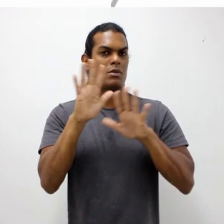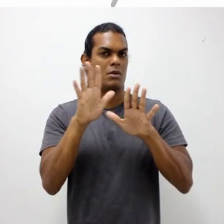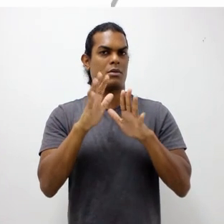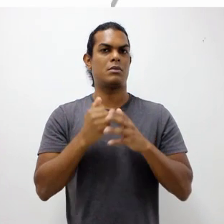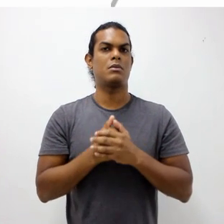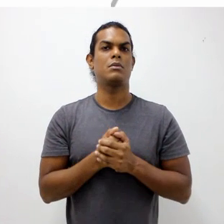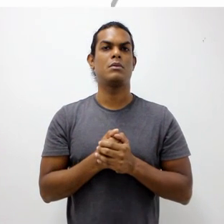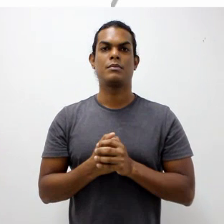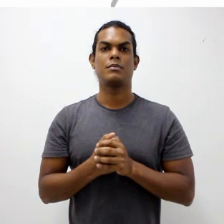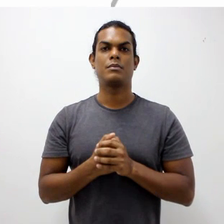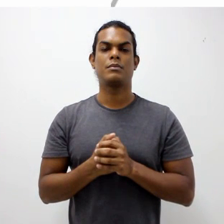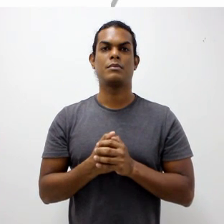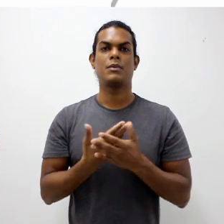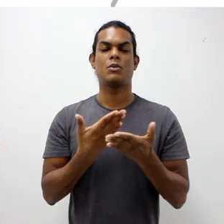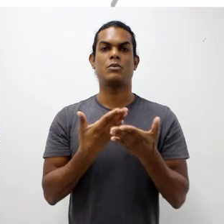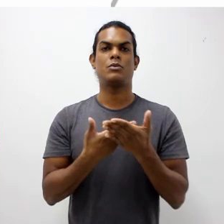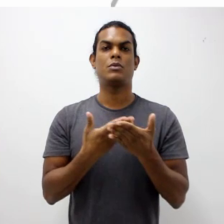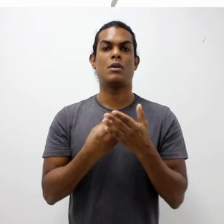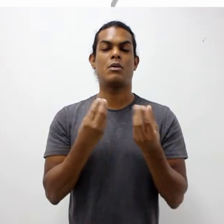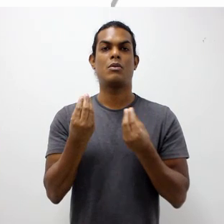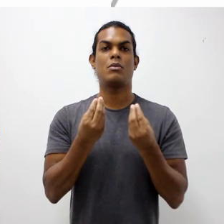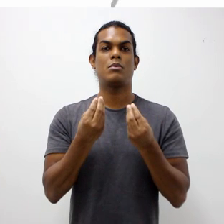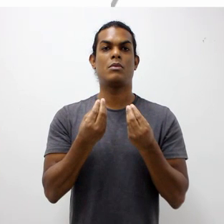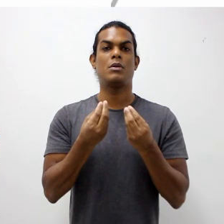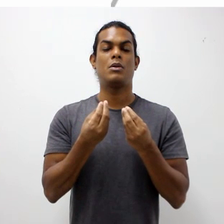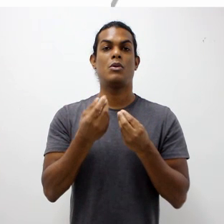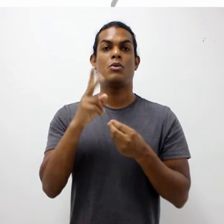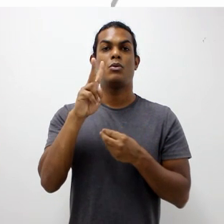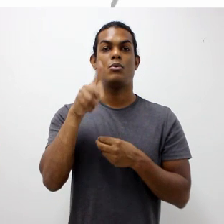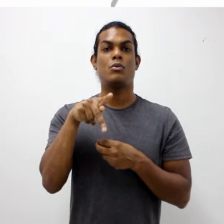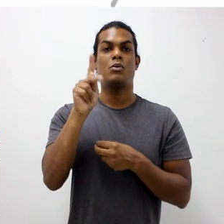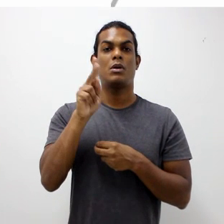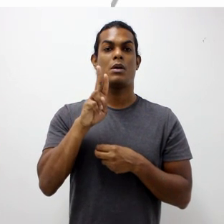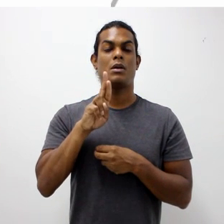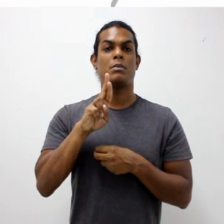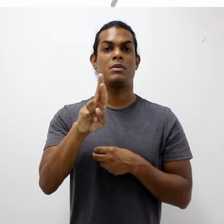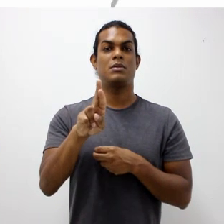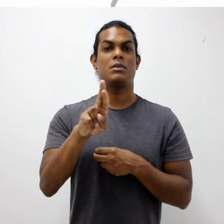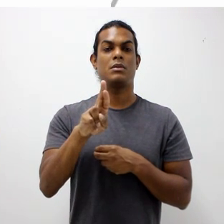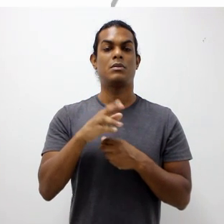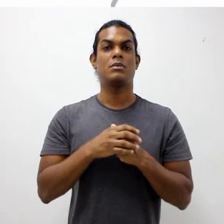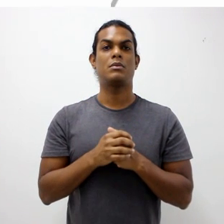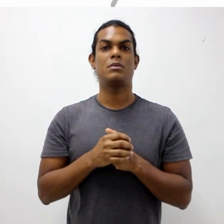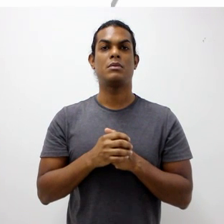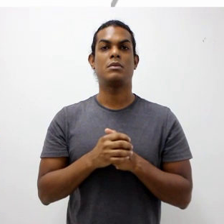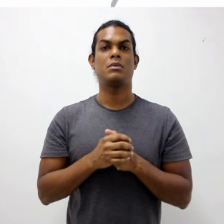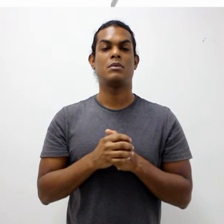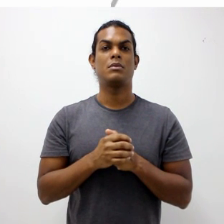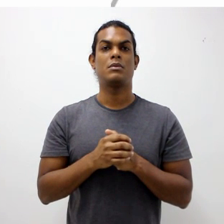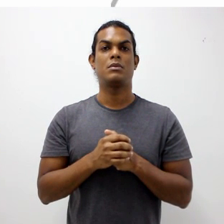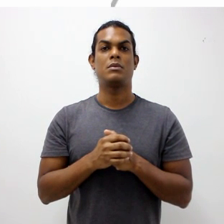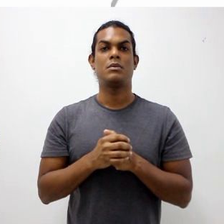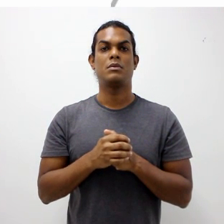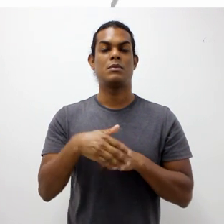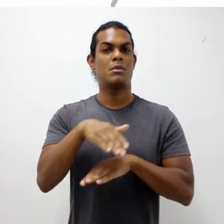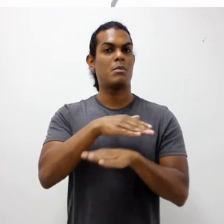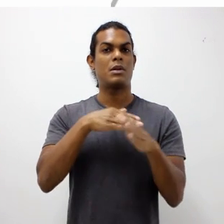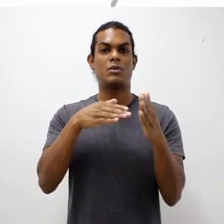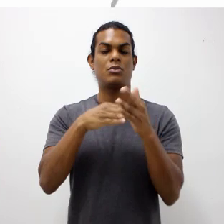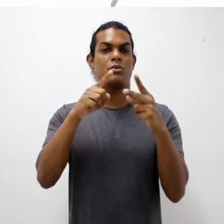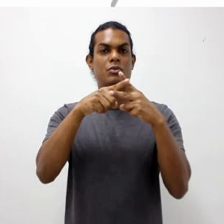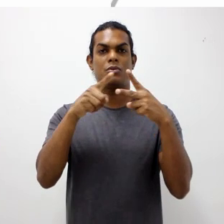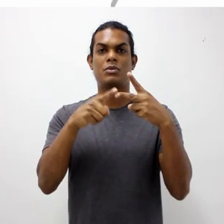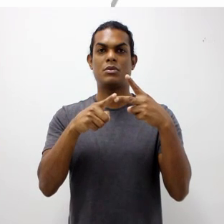K, a exemplo da cavaleira, fosse 1 para todos os eixos, largura, altura e profundidade. Então, de acordo com